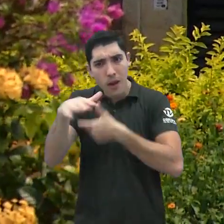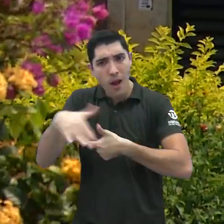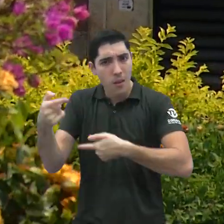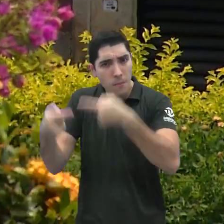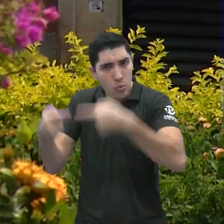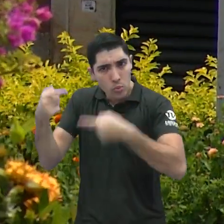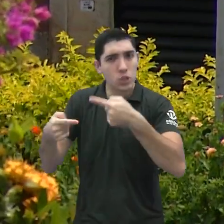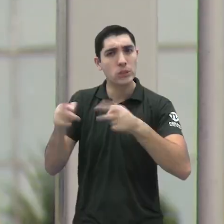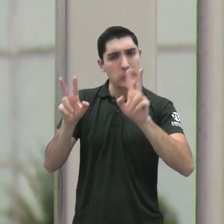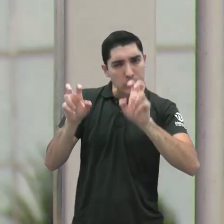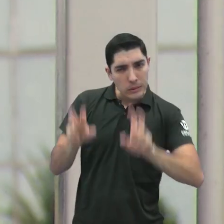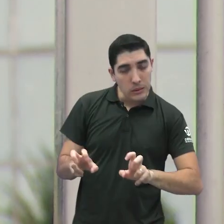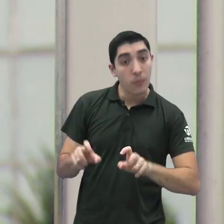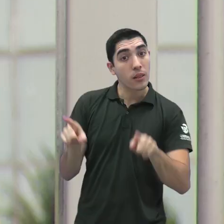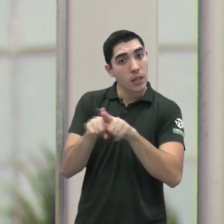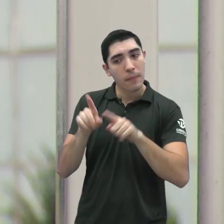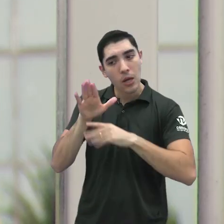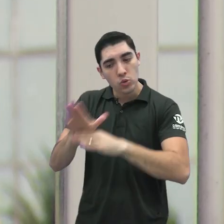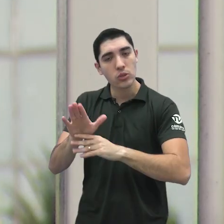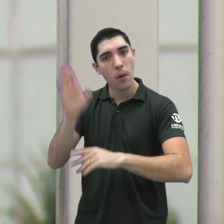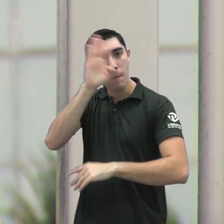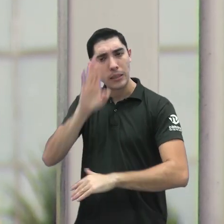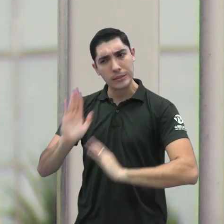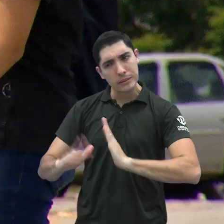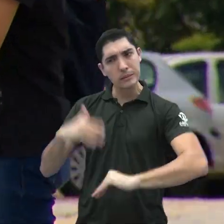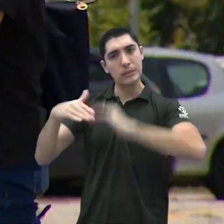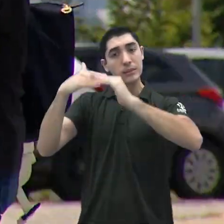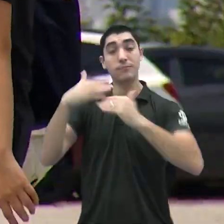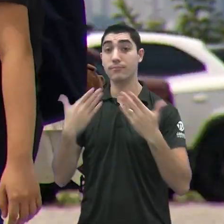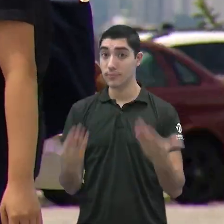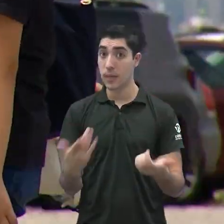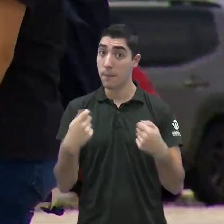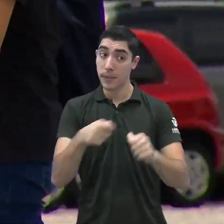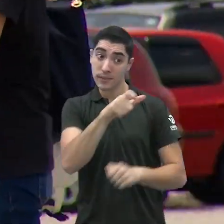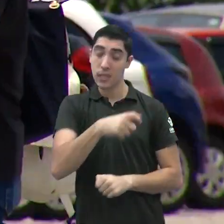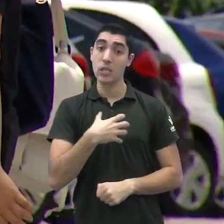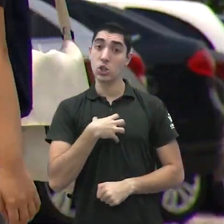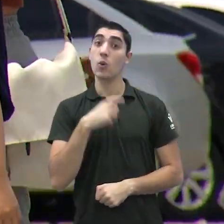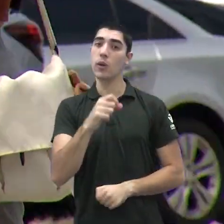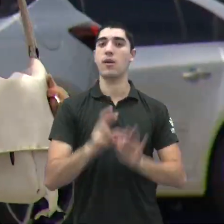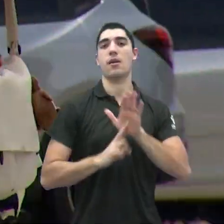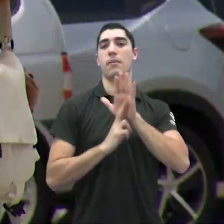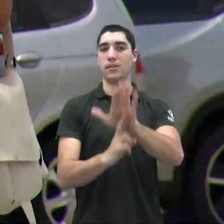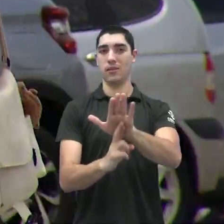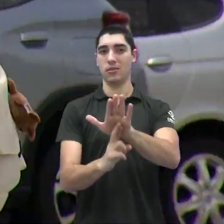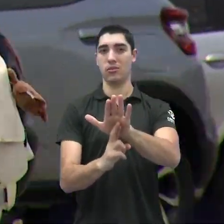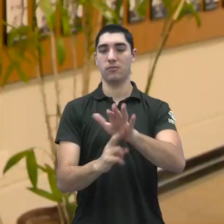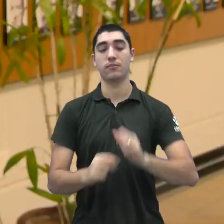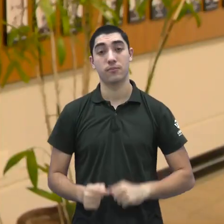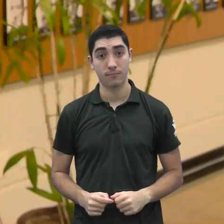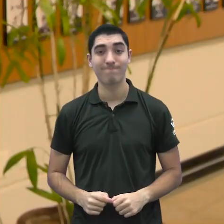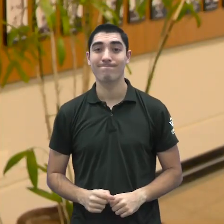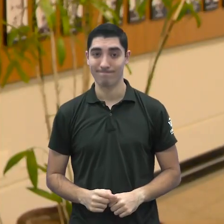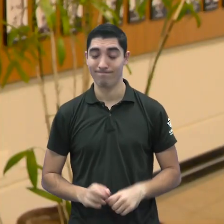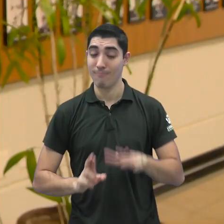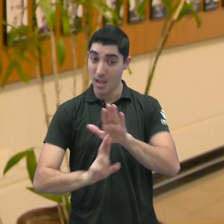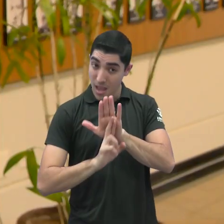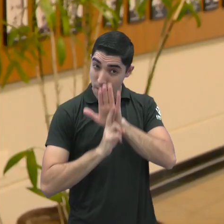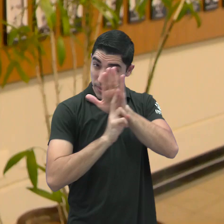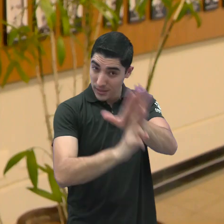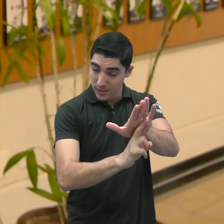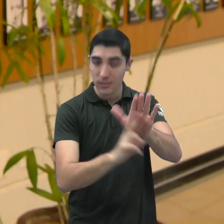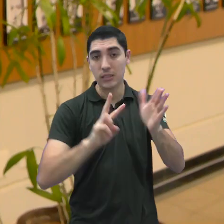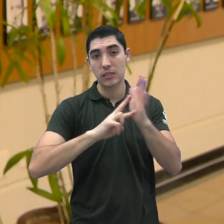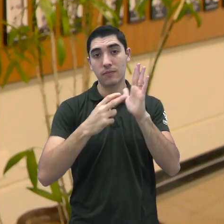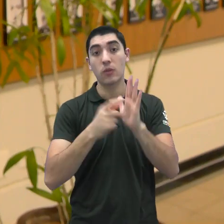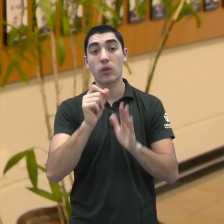debates políticos e do desenvolvimento do país, é preciso que se sintam representados. A representatividade é